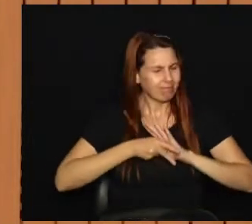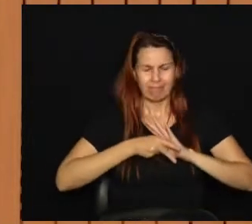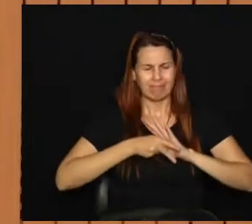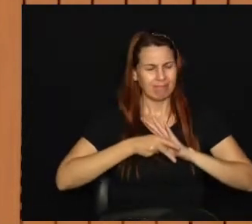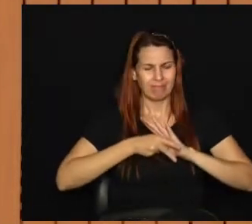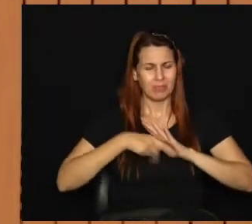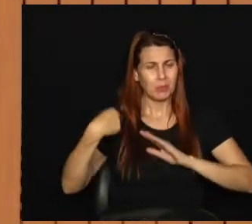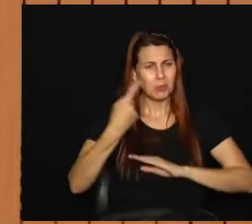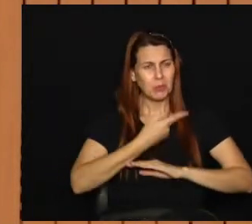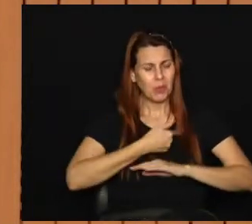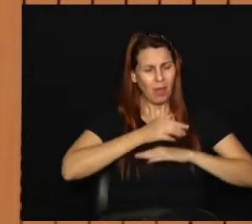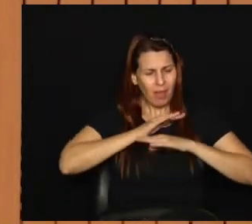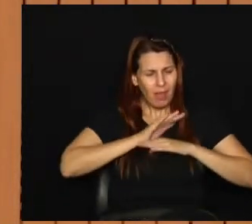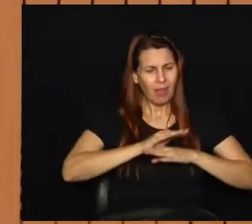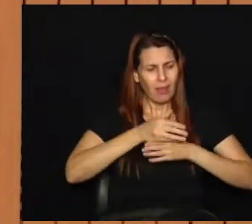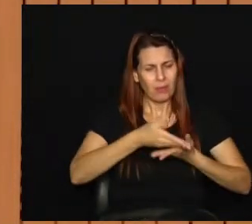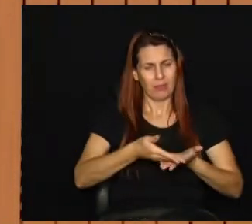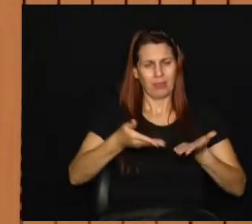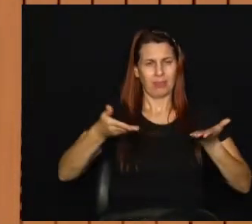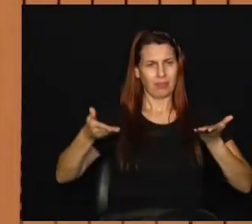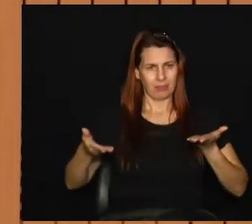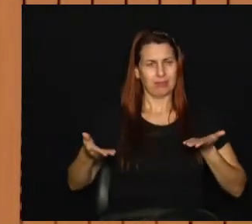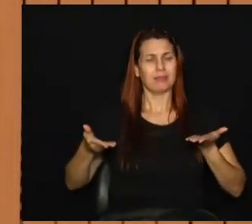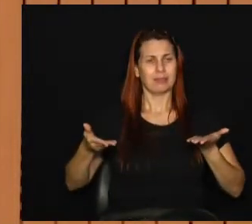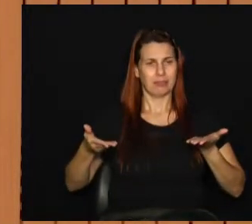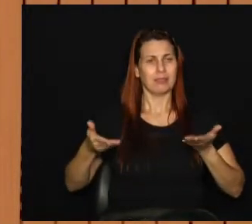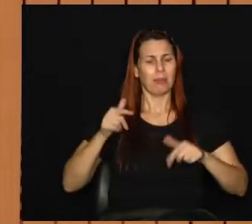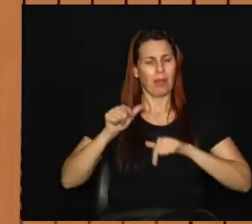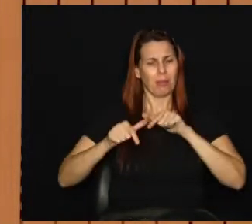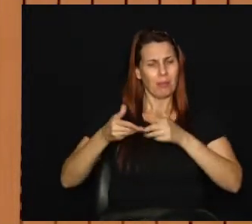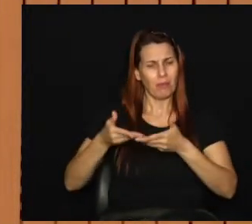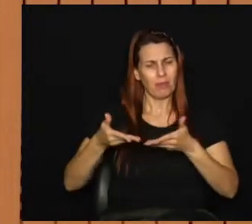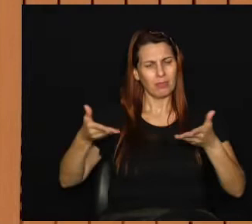né? Então é isso, Paulo. Eu agradeço, viu,